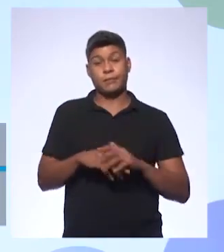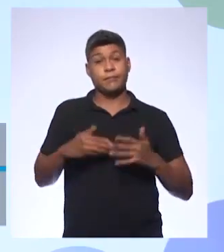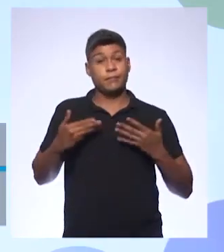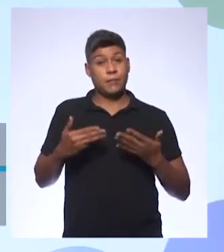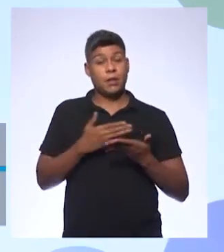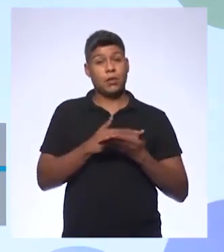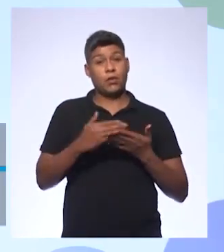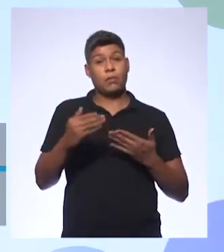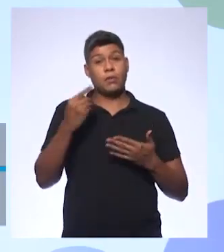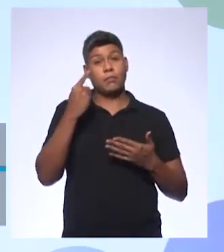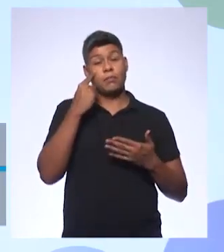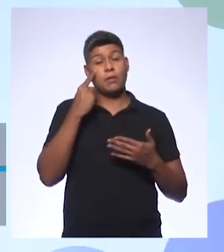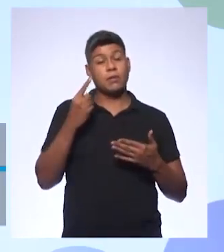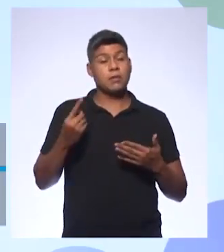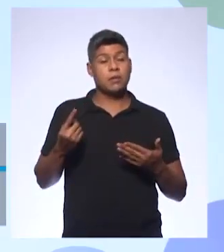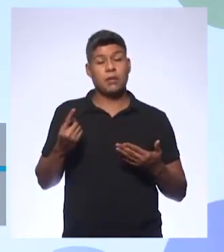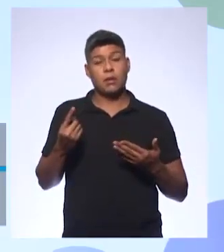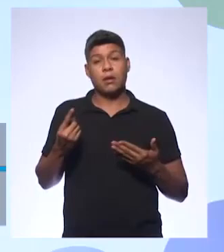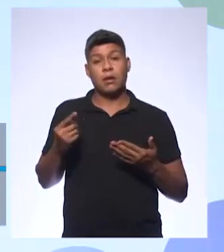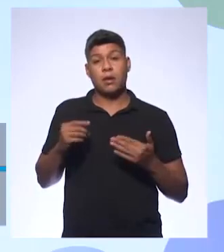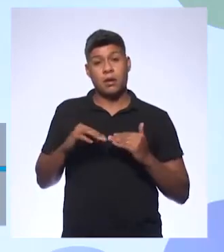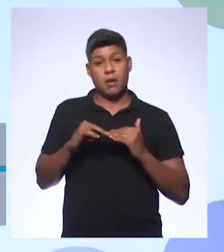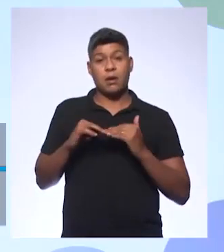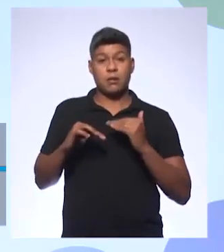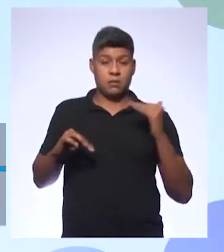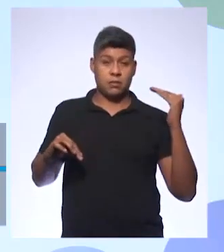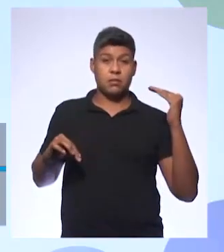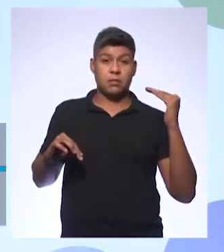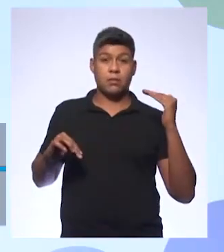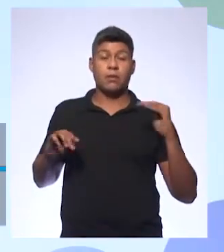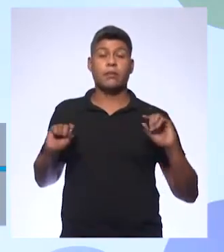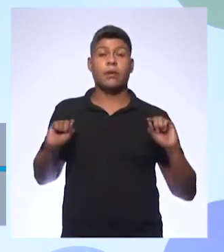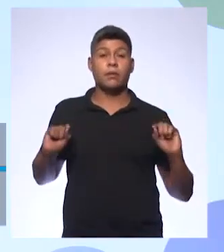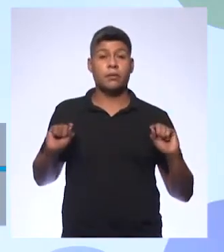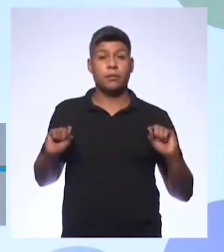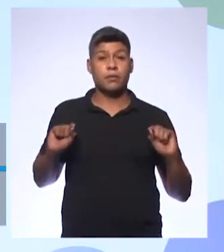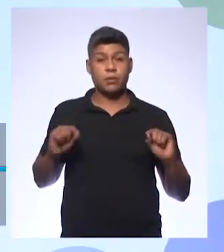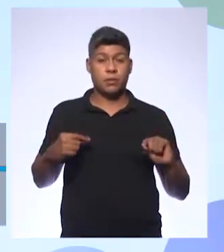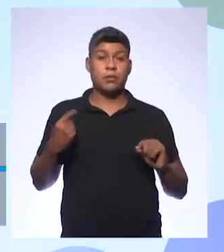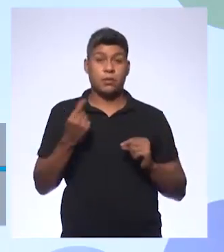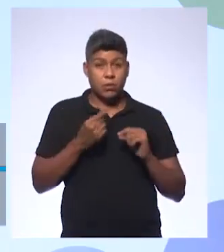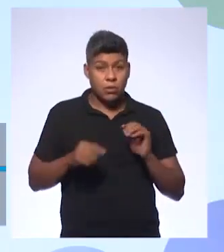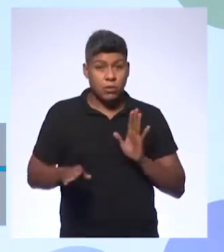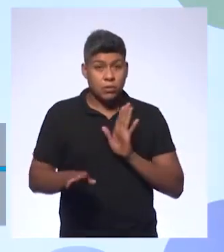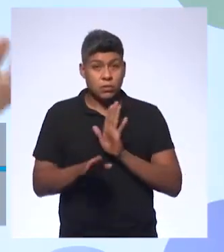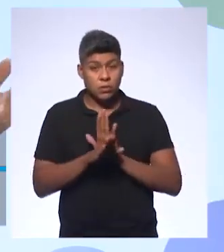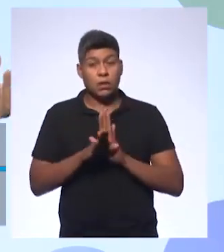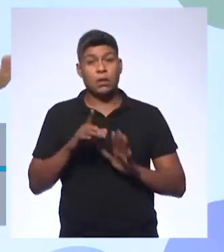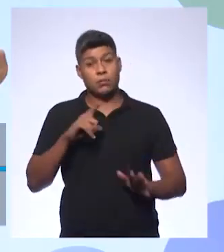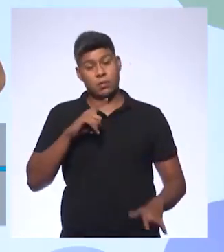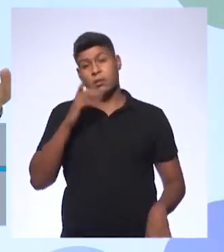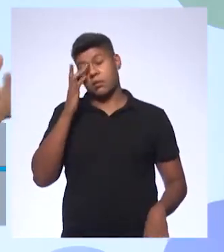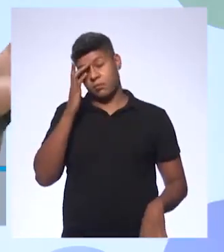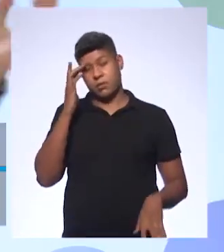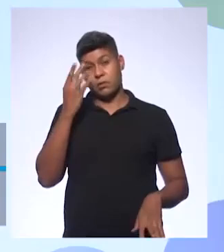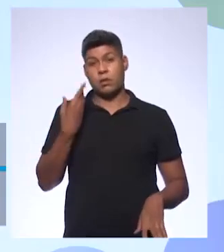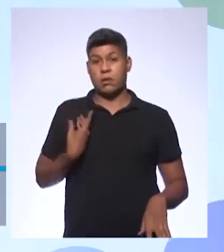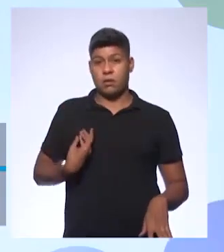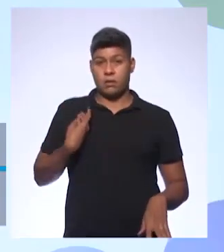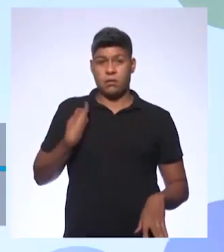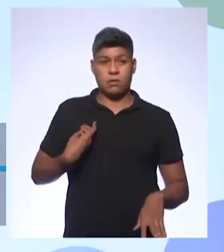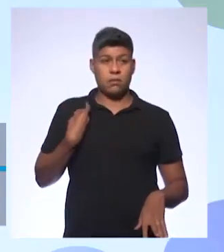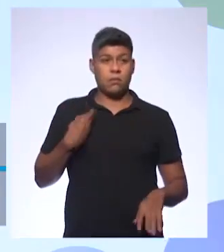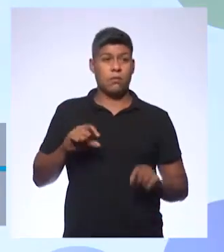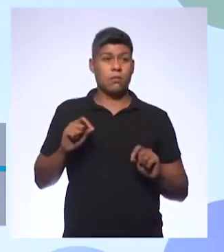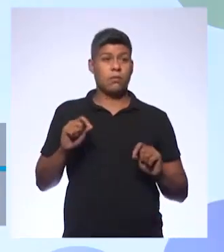gente começa a pensar em que ponto a desigualdade e que ponto nós chegamos onde existem pessoas que estão vivendo a vida